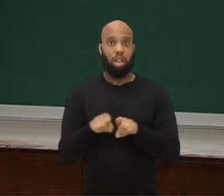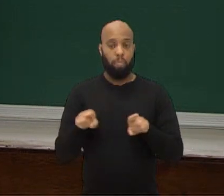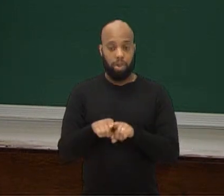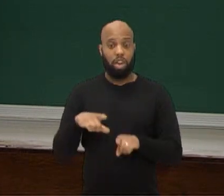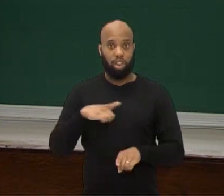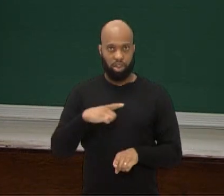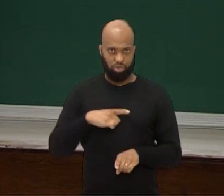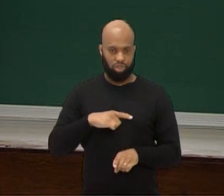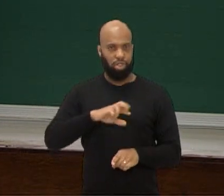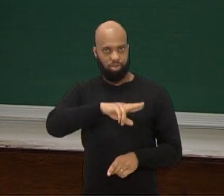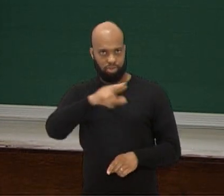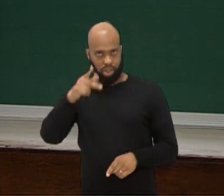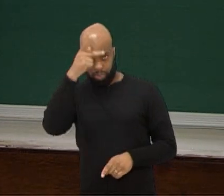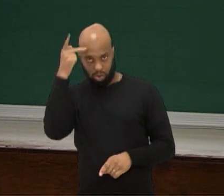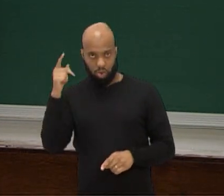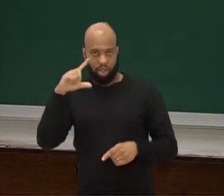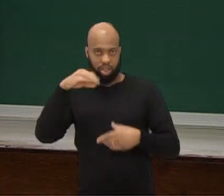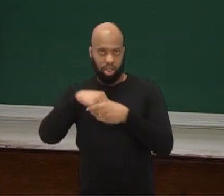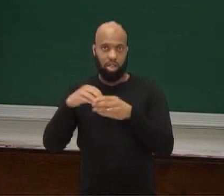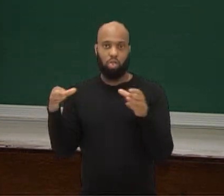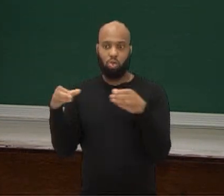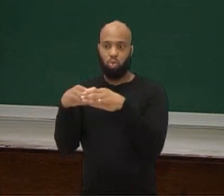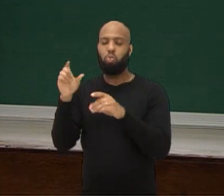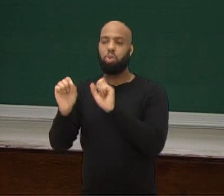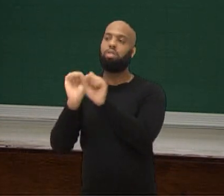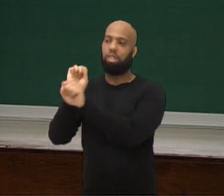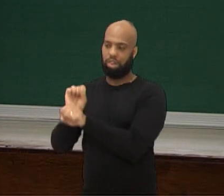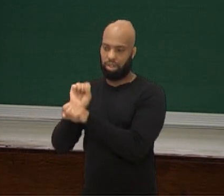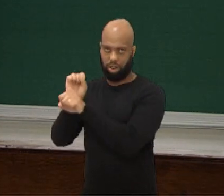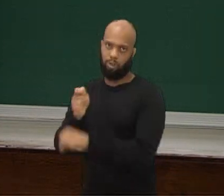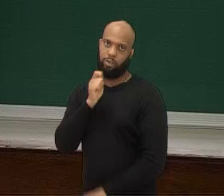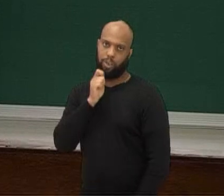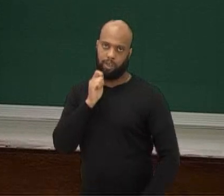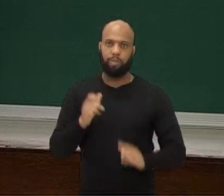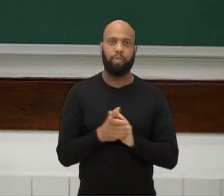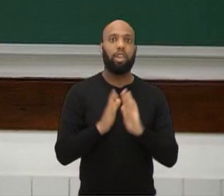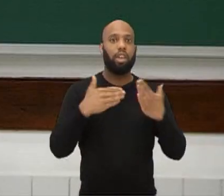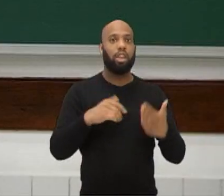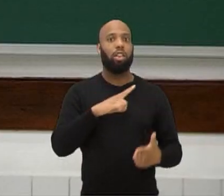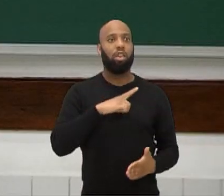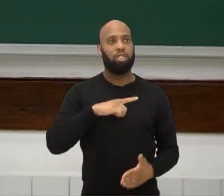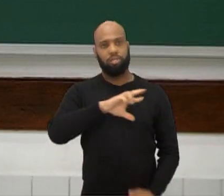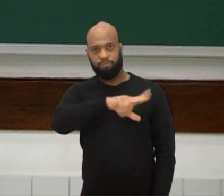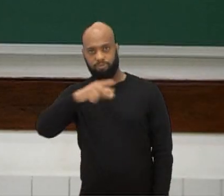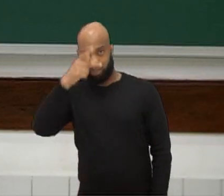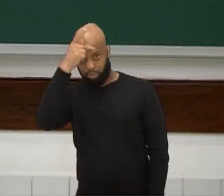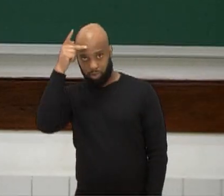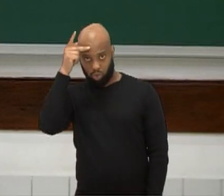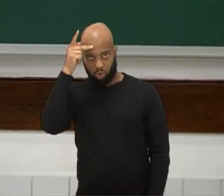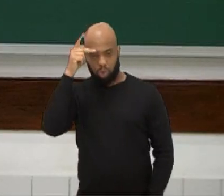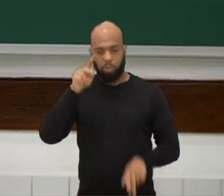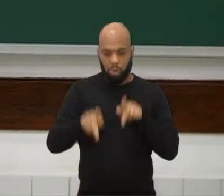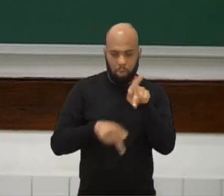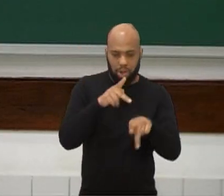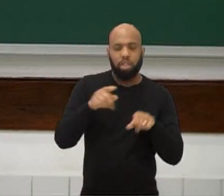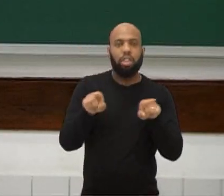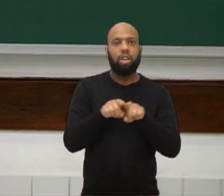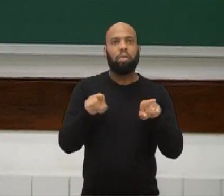desse número de negros eram o quê? Eram escravizados. Então, uma boa parte da população, bem